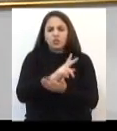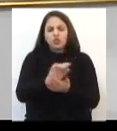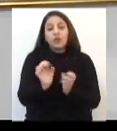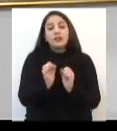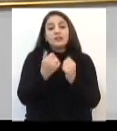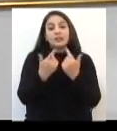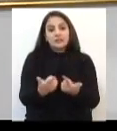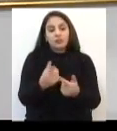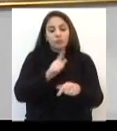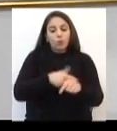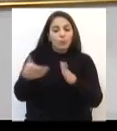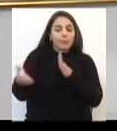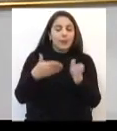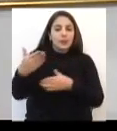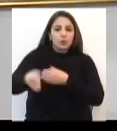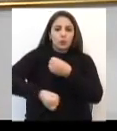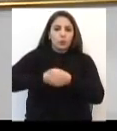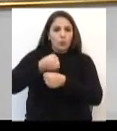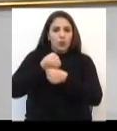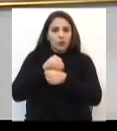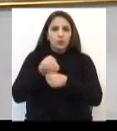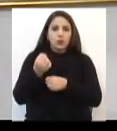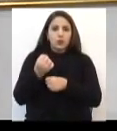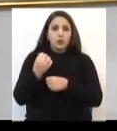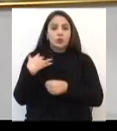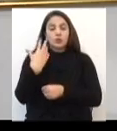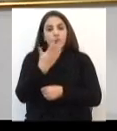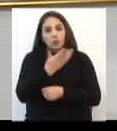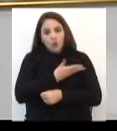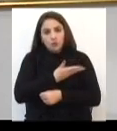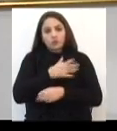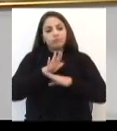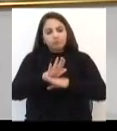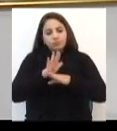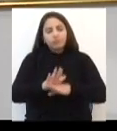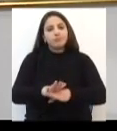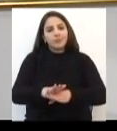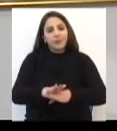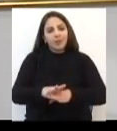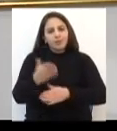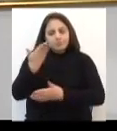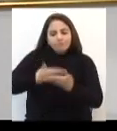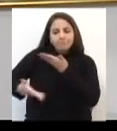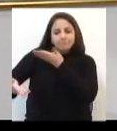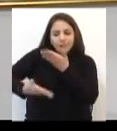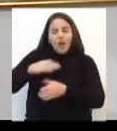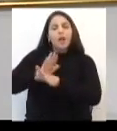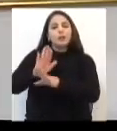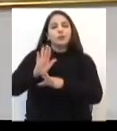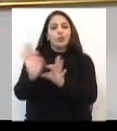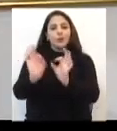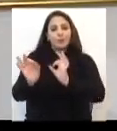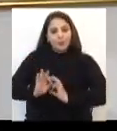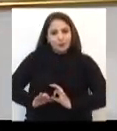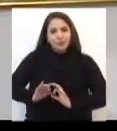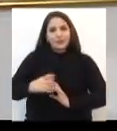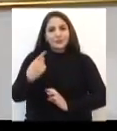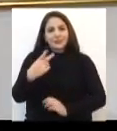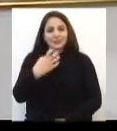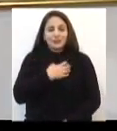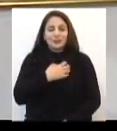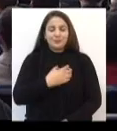que ao longo de todo o ano os nossos colaboradores estão envolvidos em ajudar em projetos